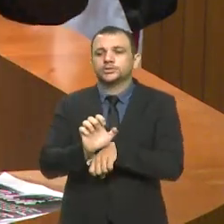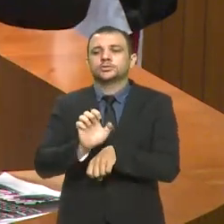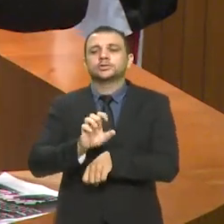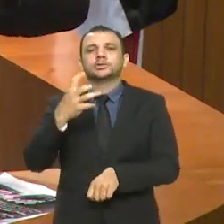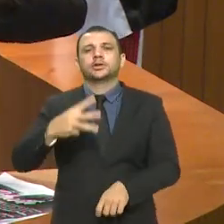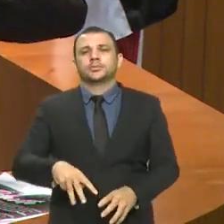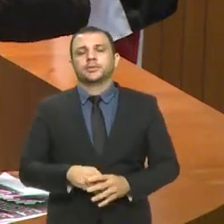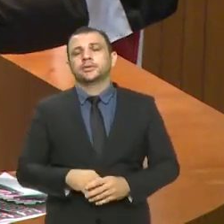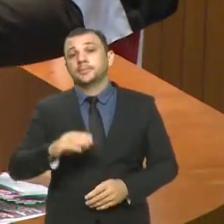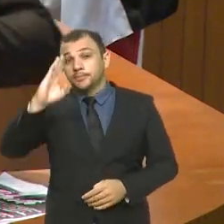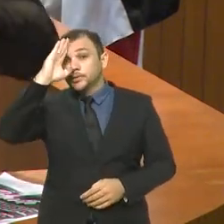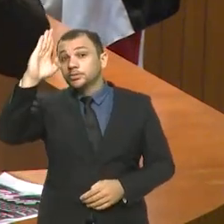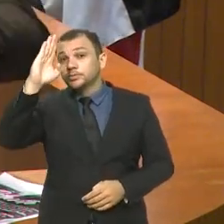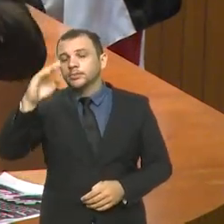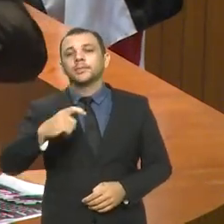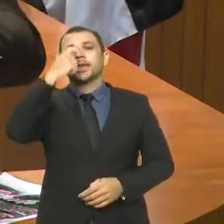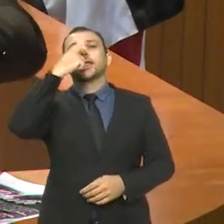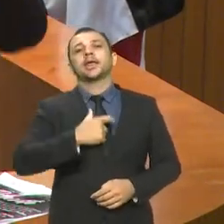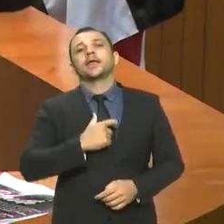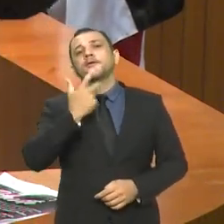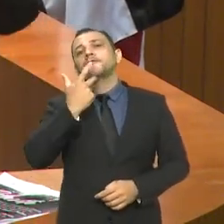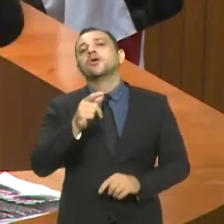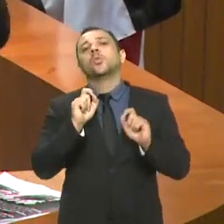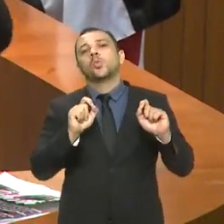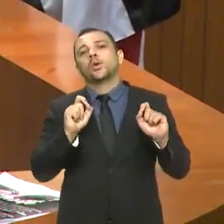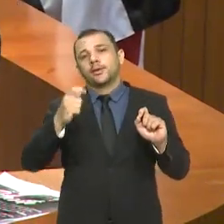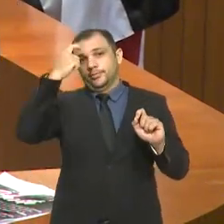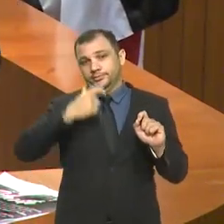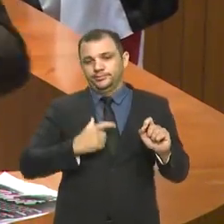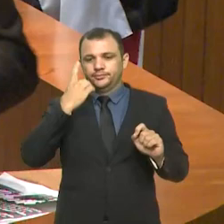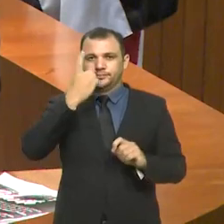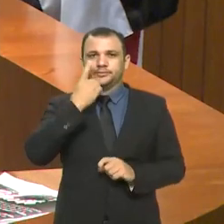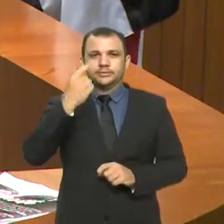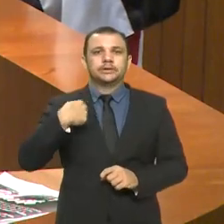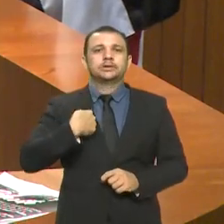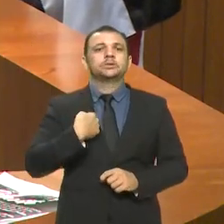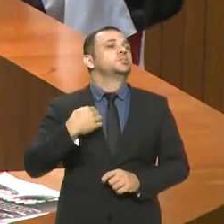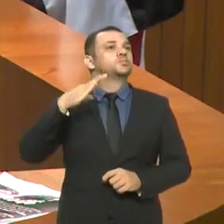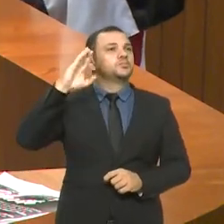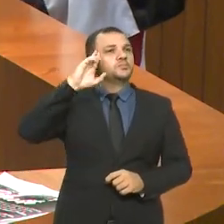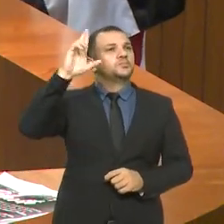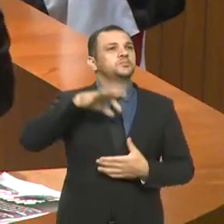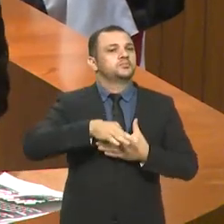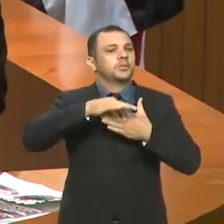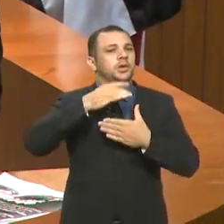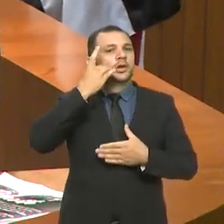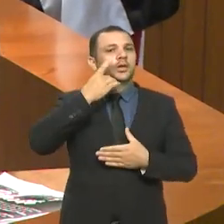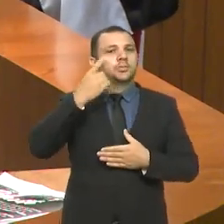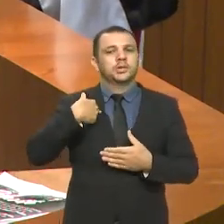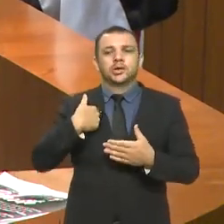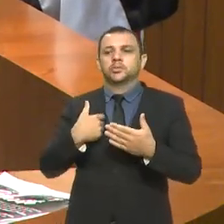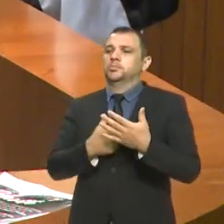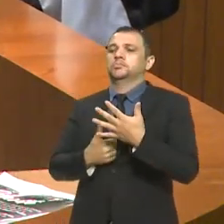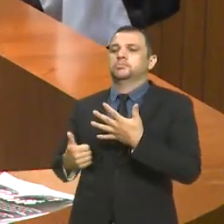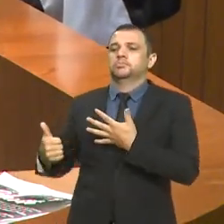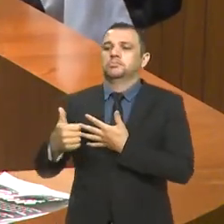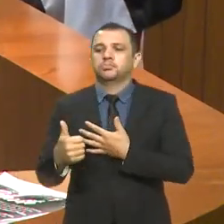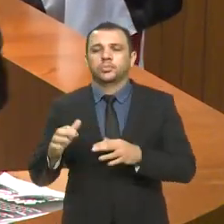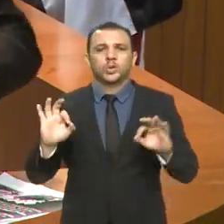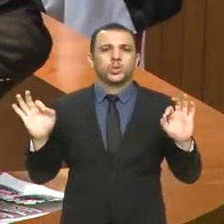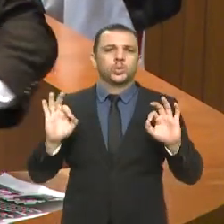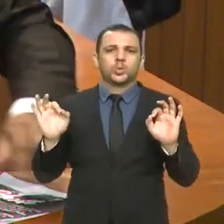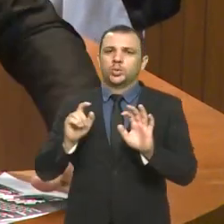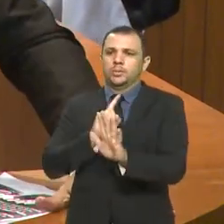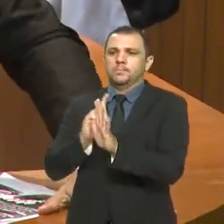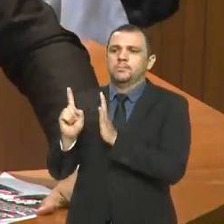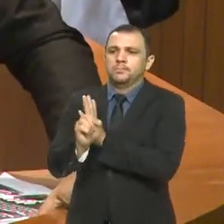ainda, quem está falando aqui é um deputado que não utiliza autoridade para pegar passagem na frente dos outros, para passar na frente dos